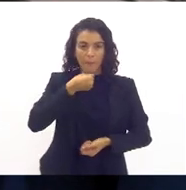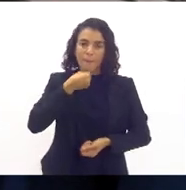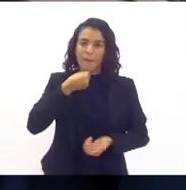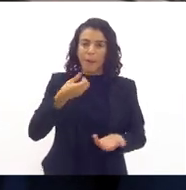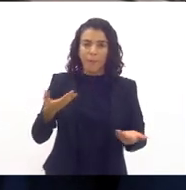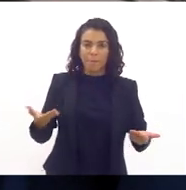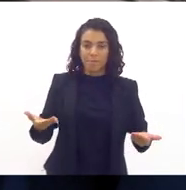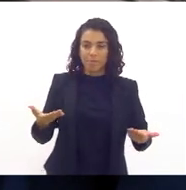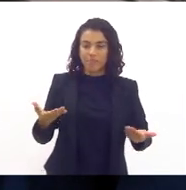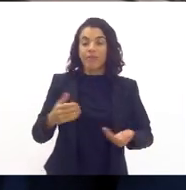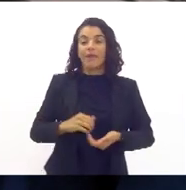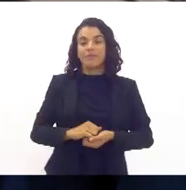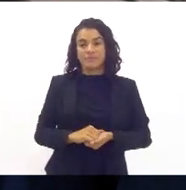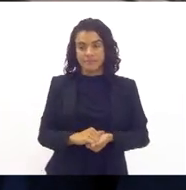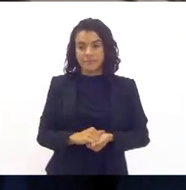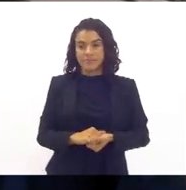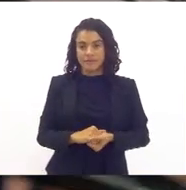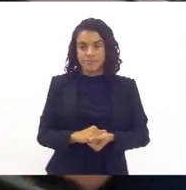Microfone.